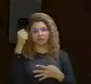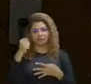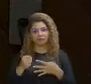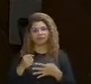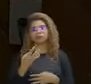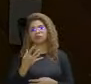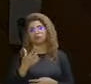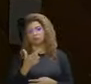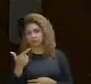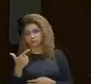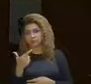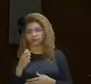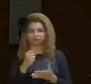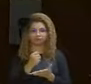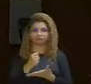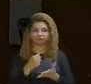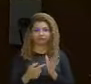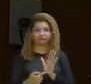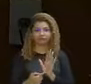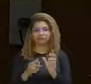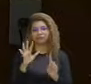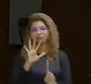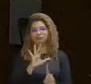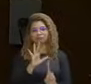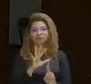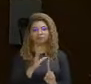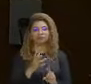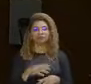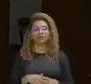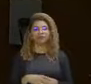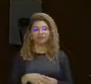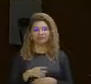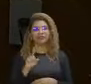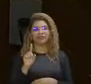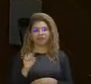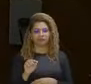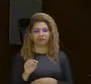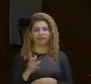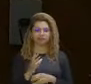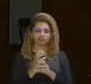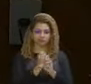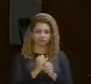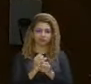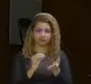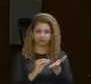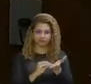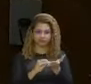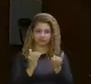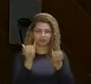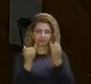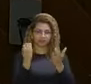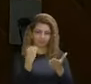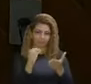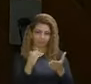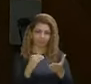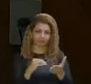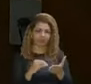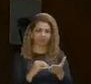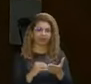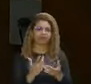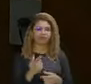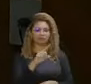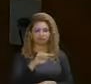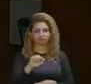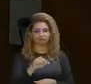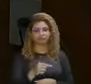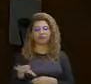que assim dispõe. A decisão que julga não prestada as contas de campanha impede o candidato de obter a certidão de quitação